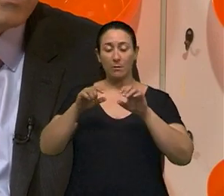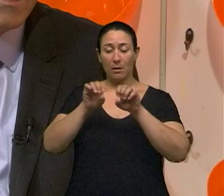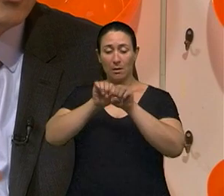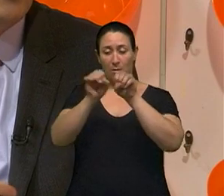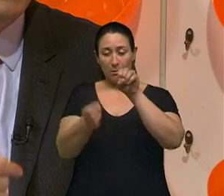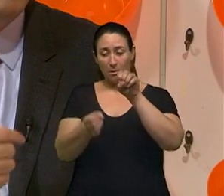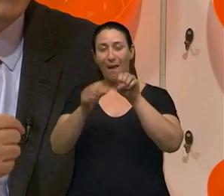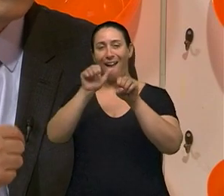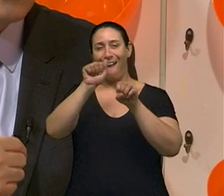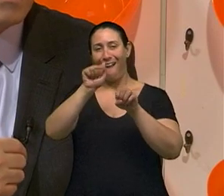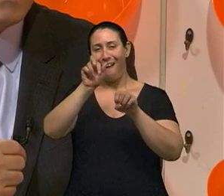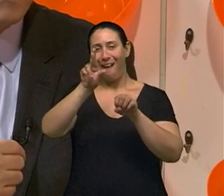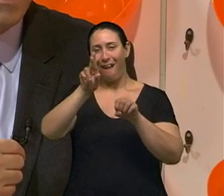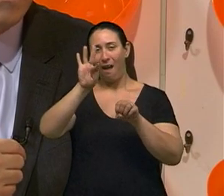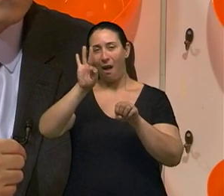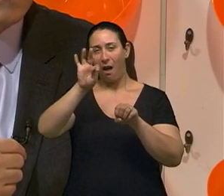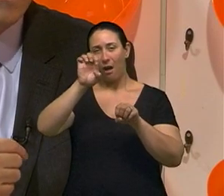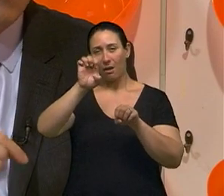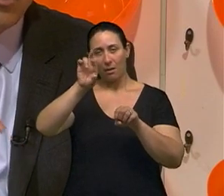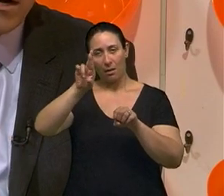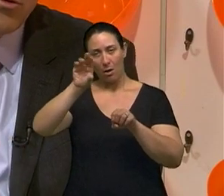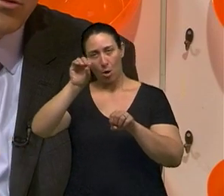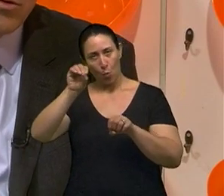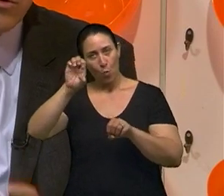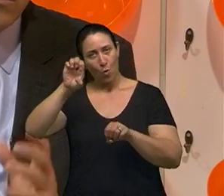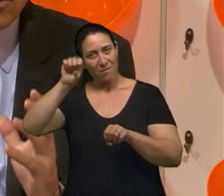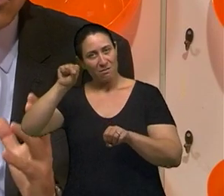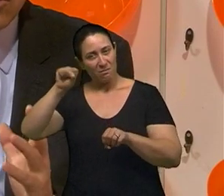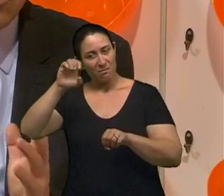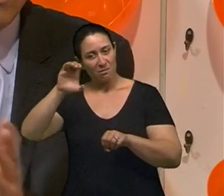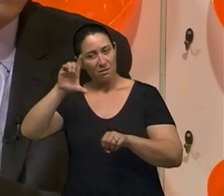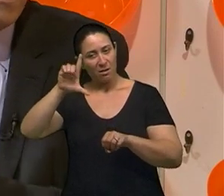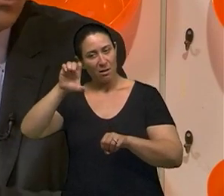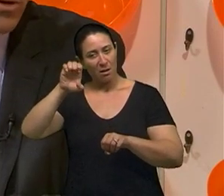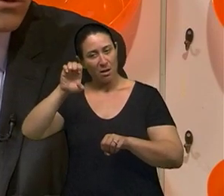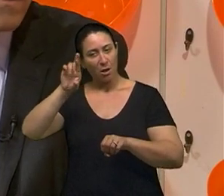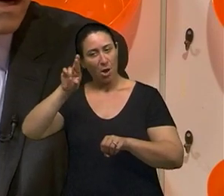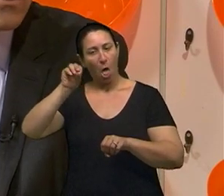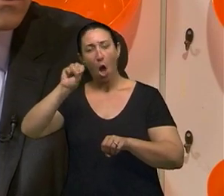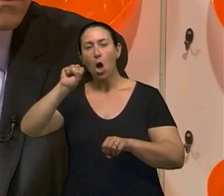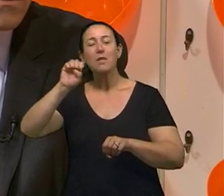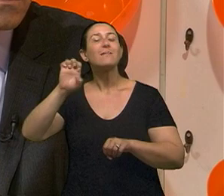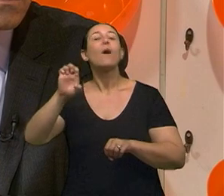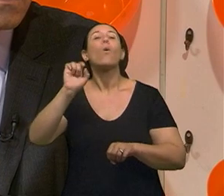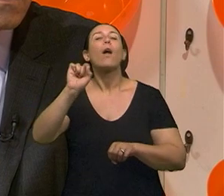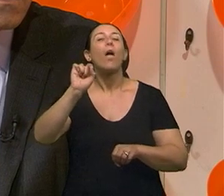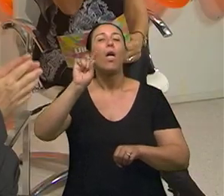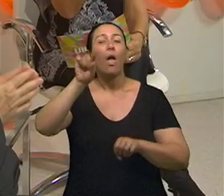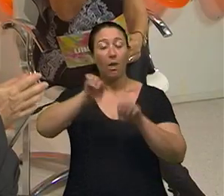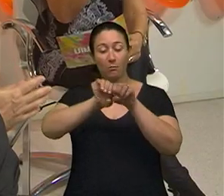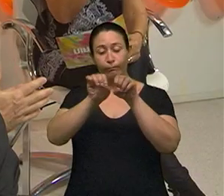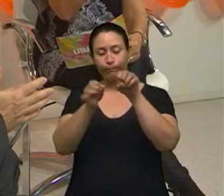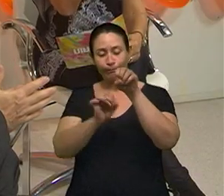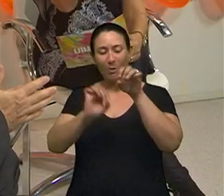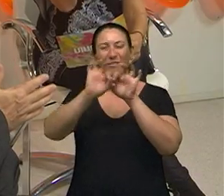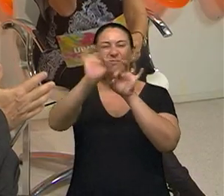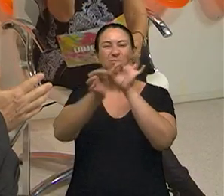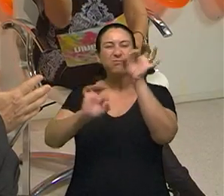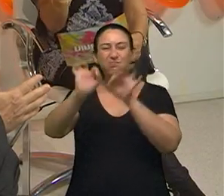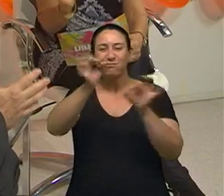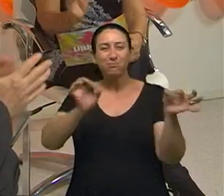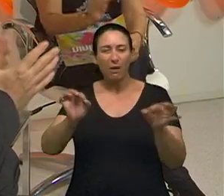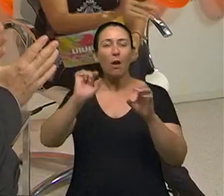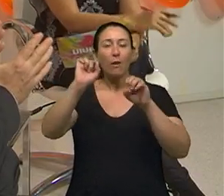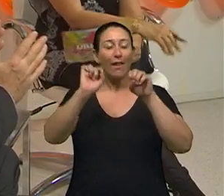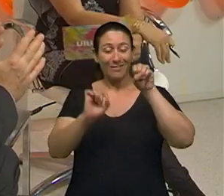tanto causar entupimento das artérias por acúmulo de gordura no interior dos vasos aquelas paredes a gente já viu o desenhinho aquela que vai